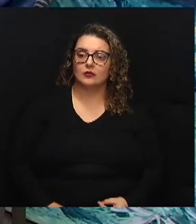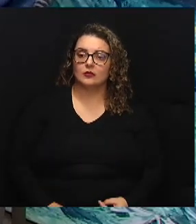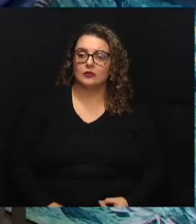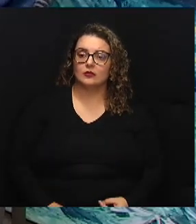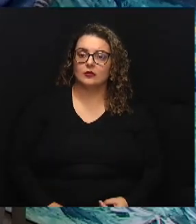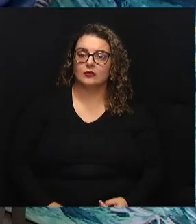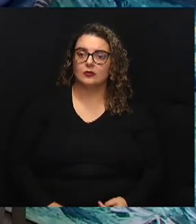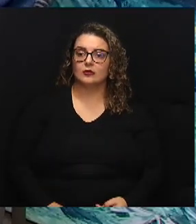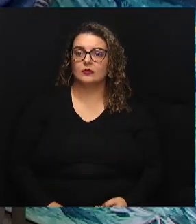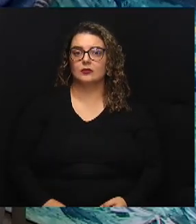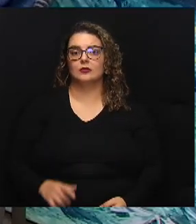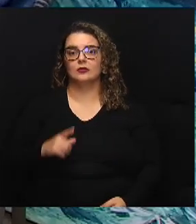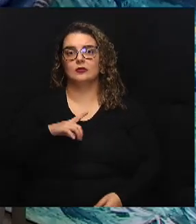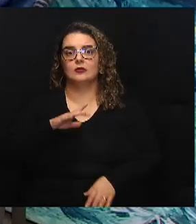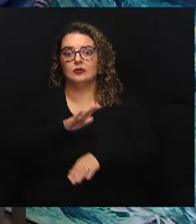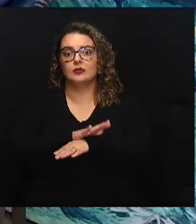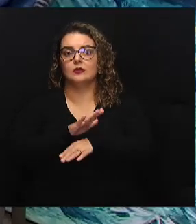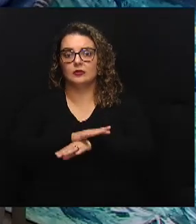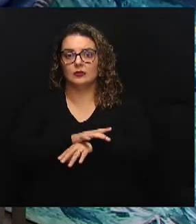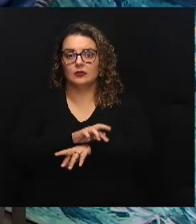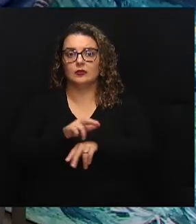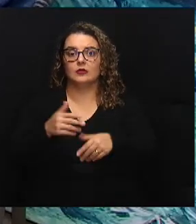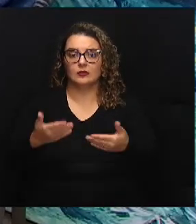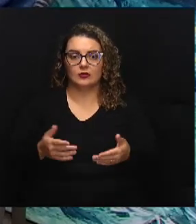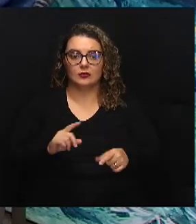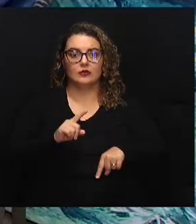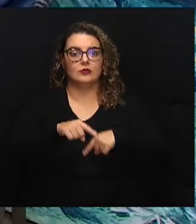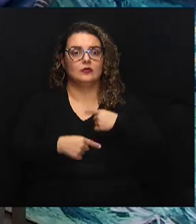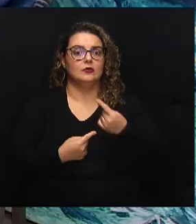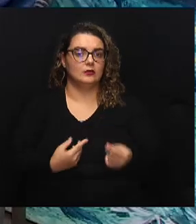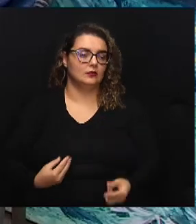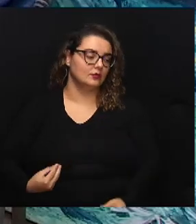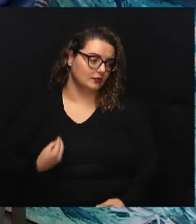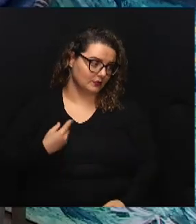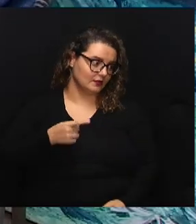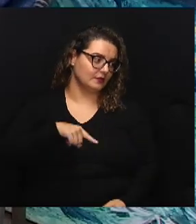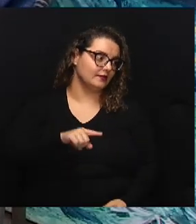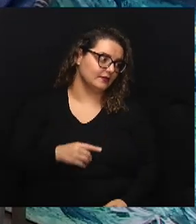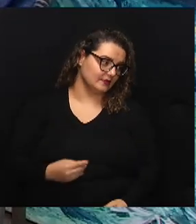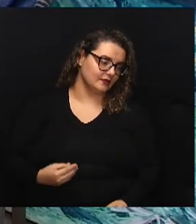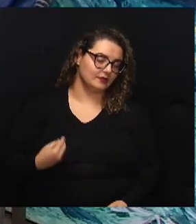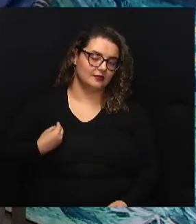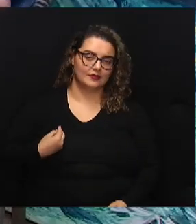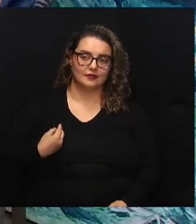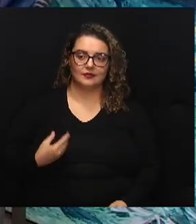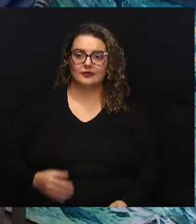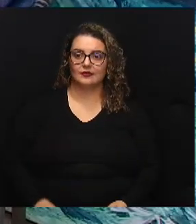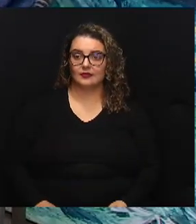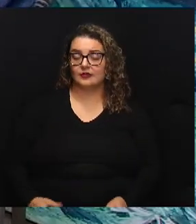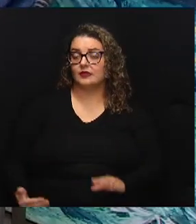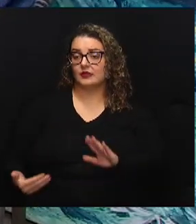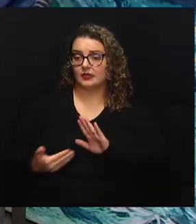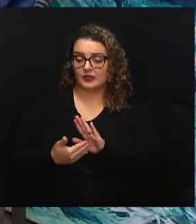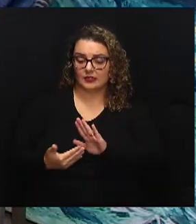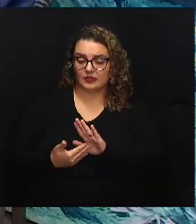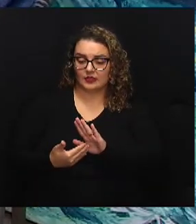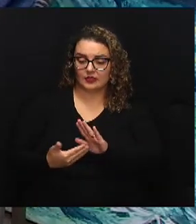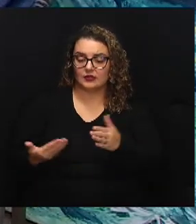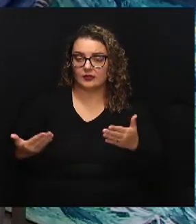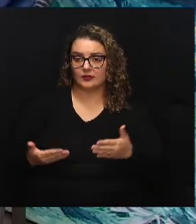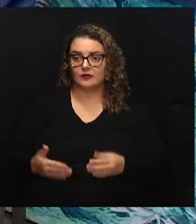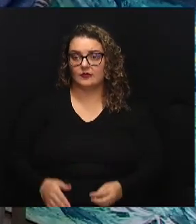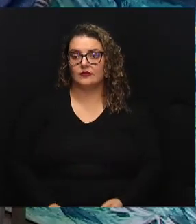colaborado muito com eles também. Levou um outro lado da vida para eles, né? Então, porque até hoje, eu